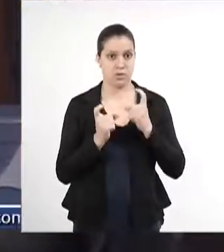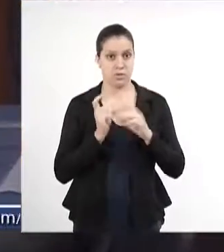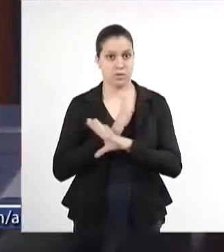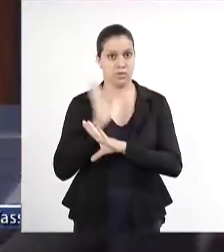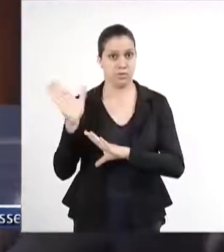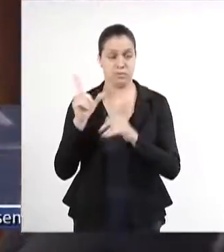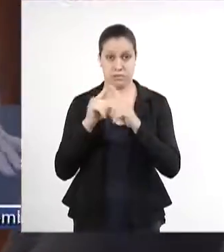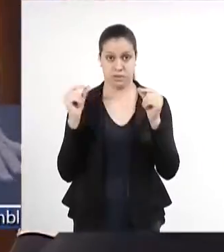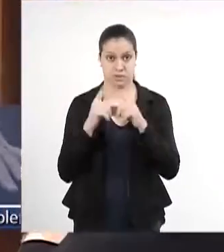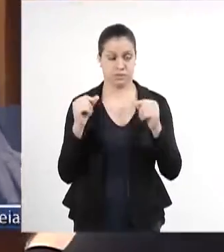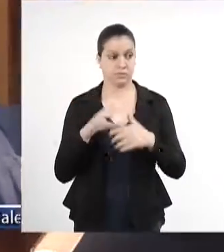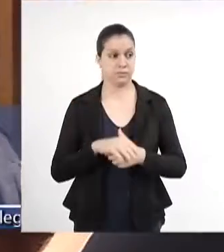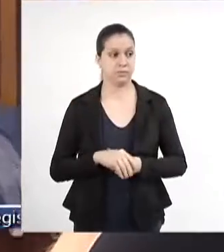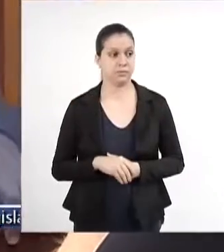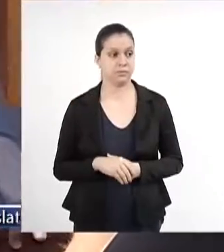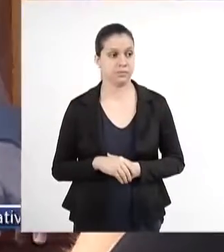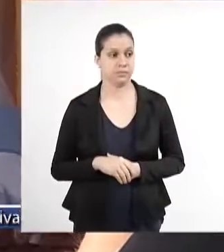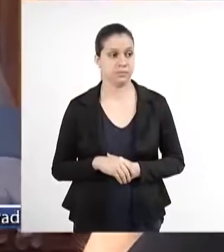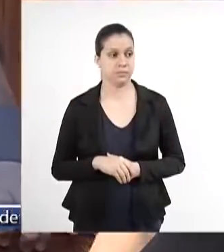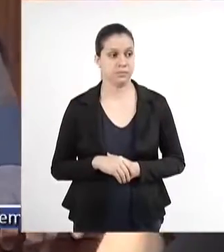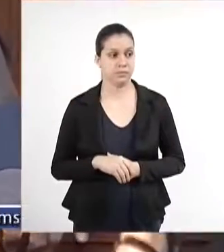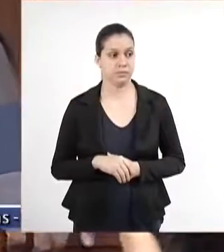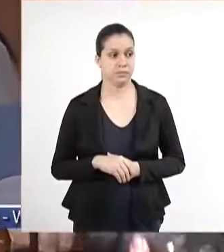Brasília, e aí foi